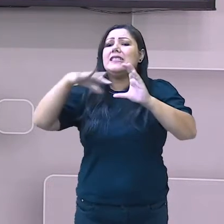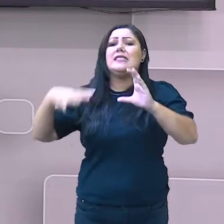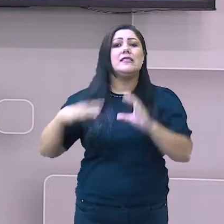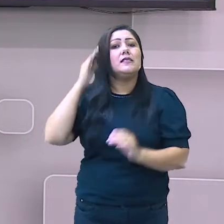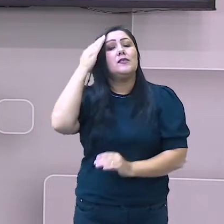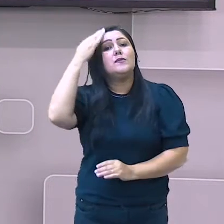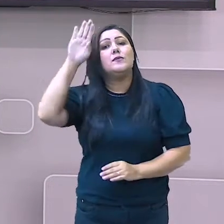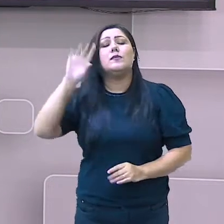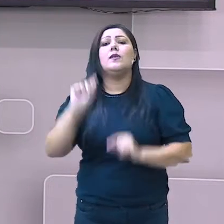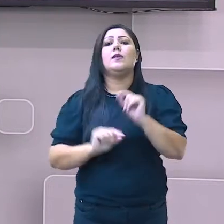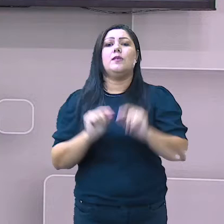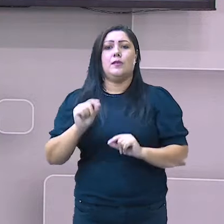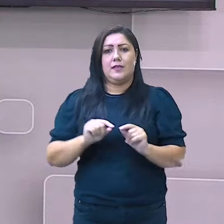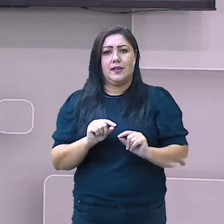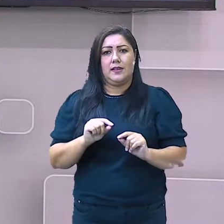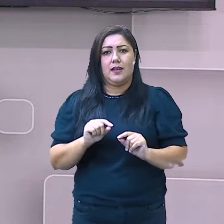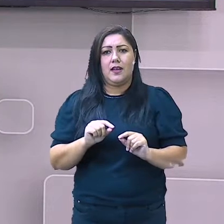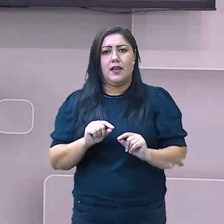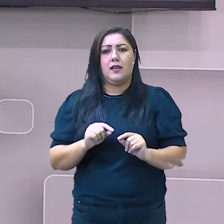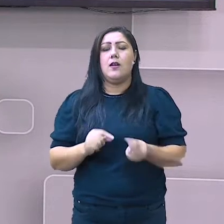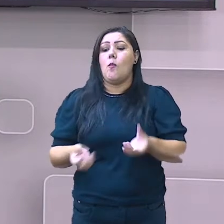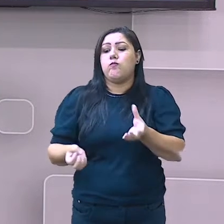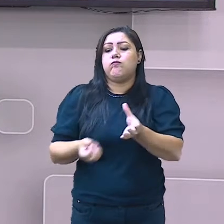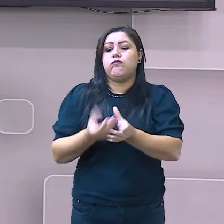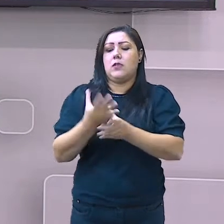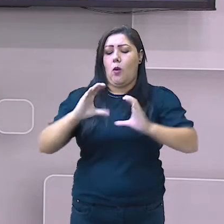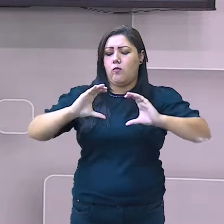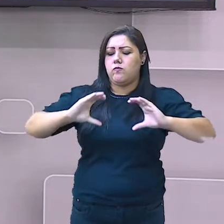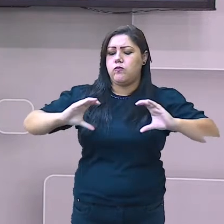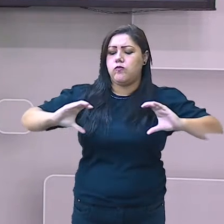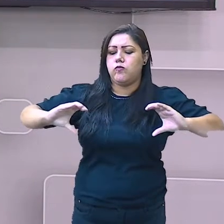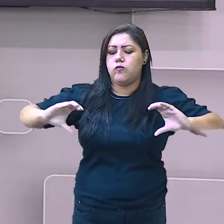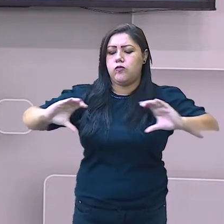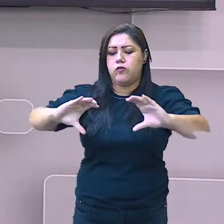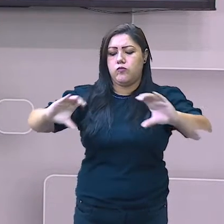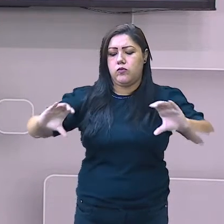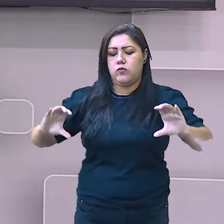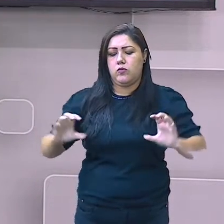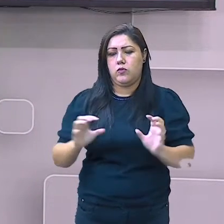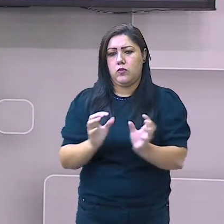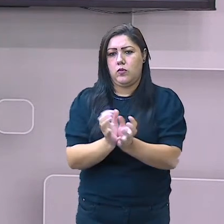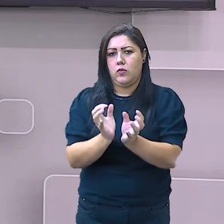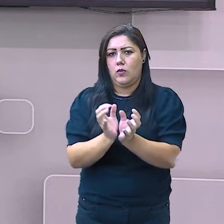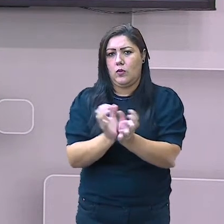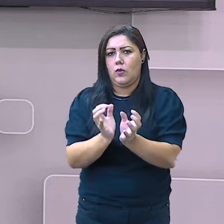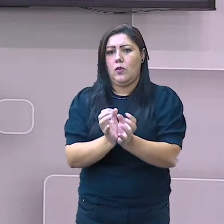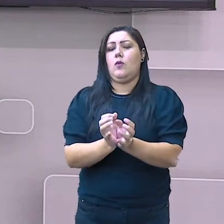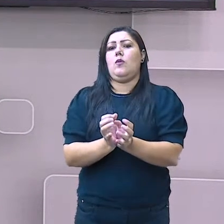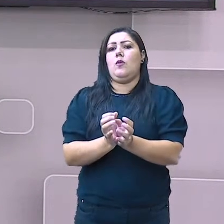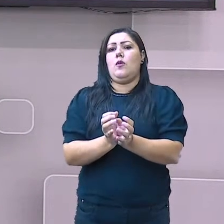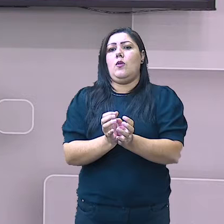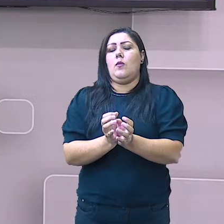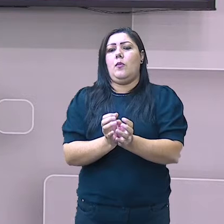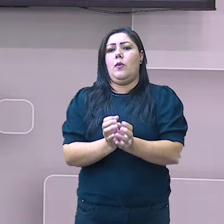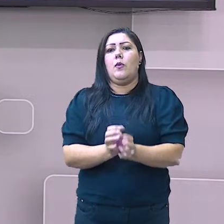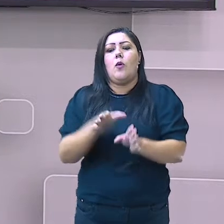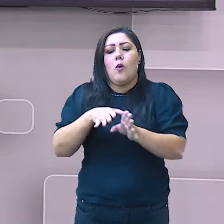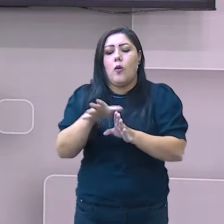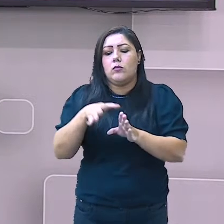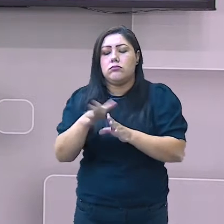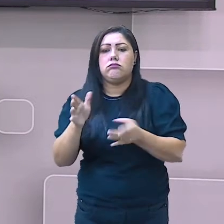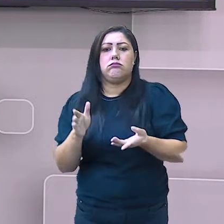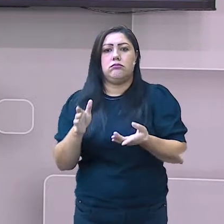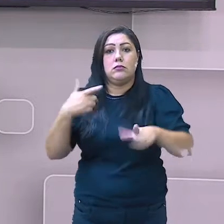revolução foi a criação de um conselho de delegados dos trabalhadores de São Petersburgo.